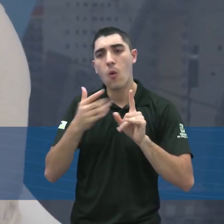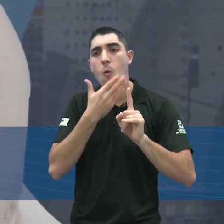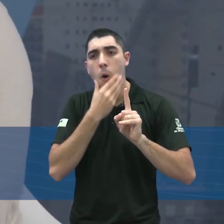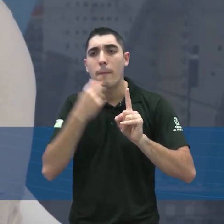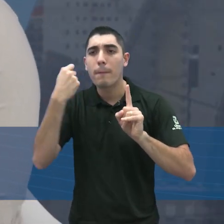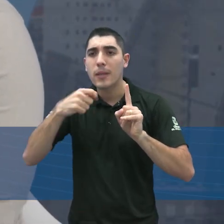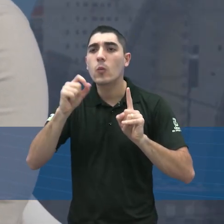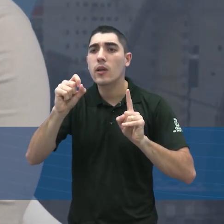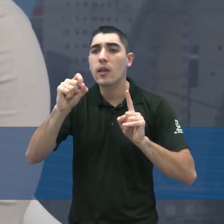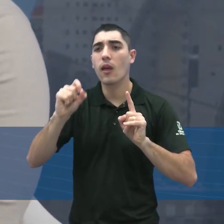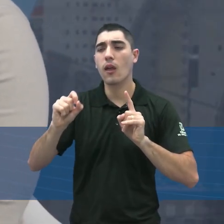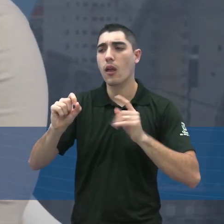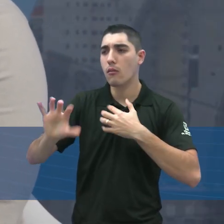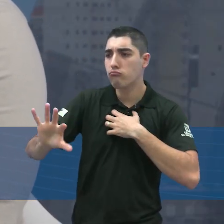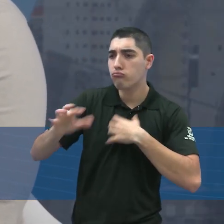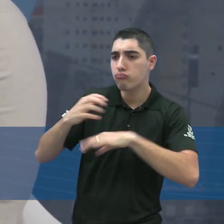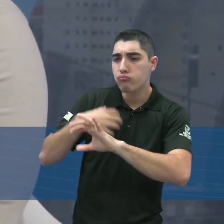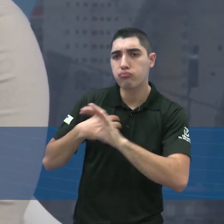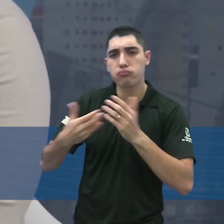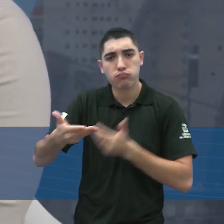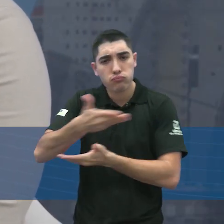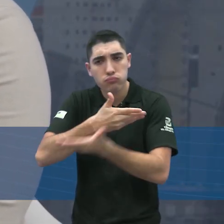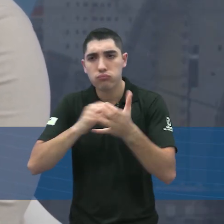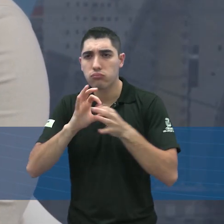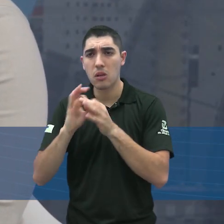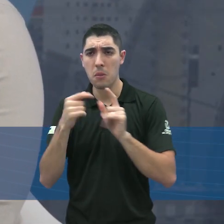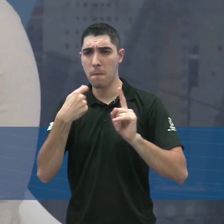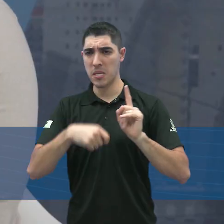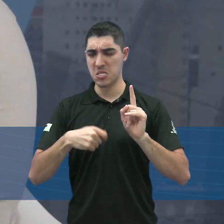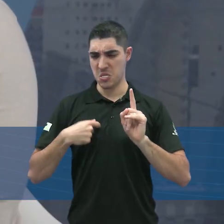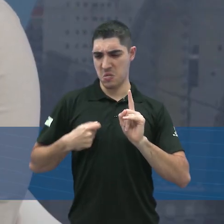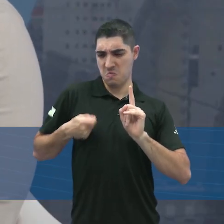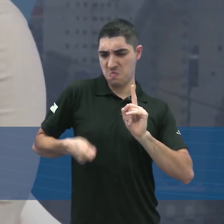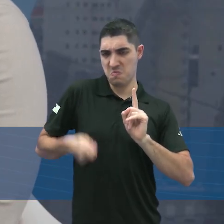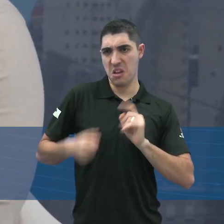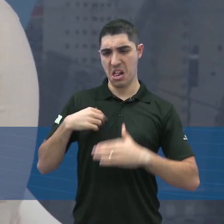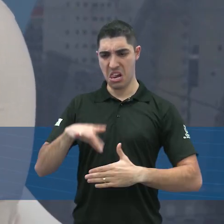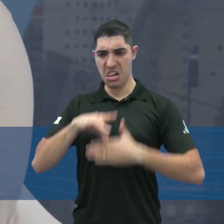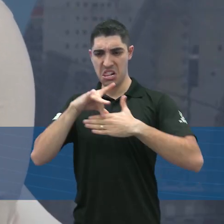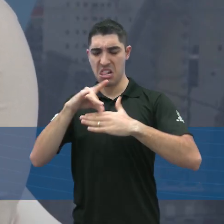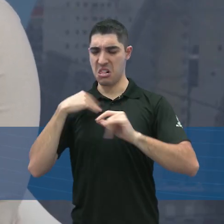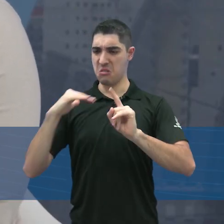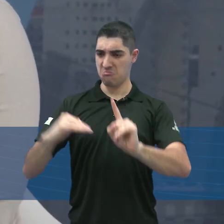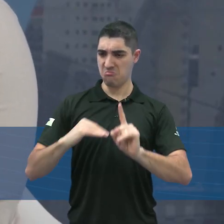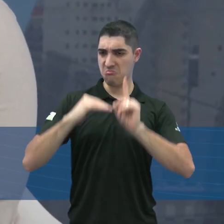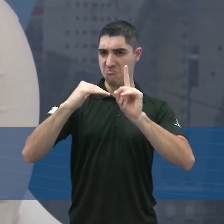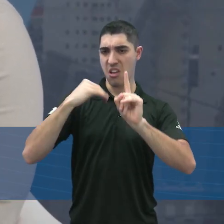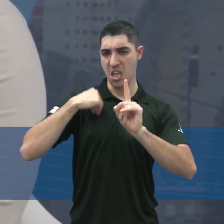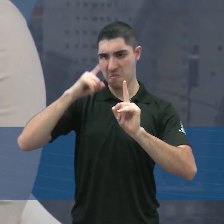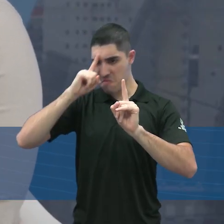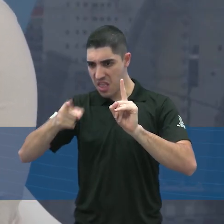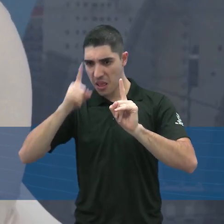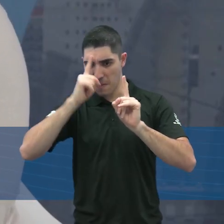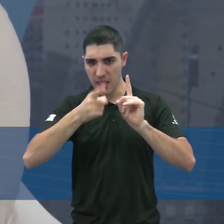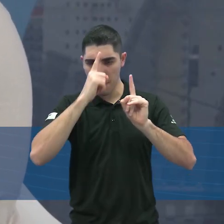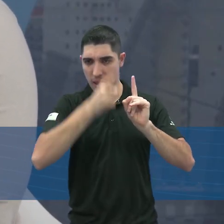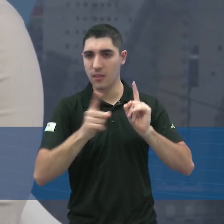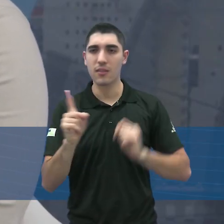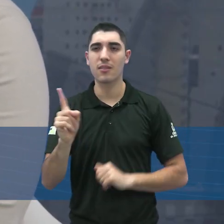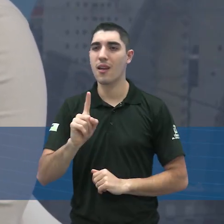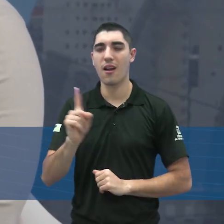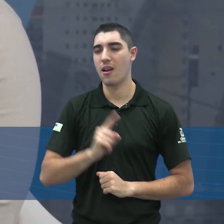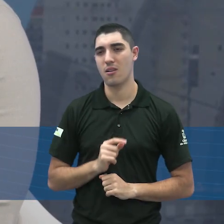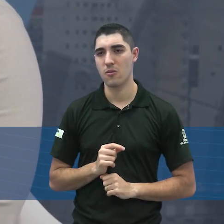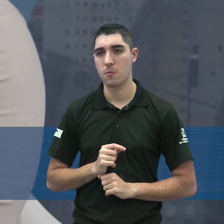e mais cooperativo, né? Que ele não tenha que se sentir o tempo todo dominante, líder, soberano, um rei, né, que